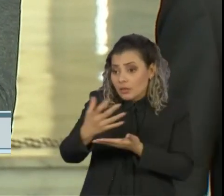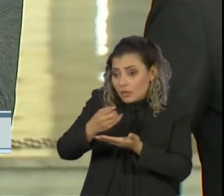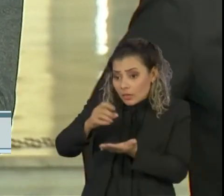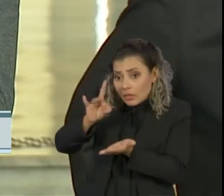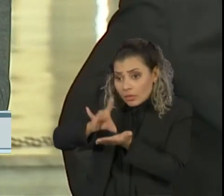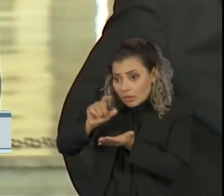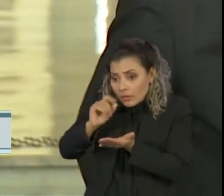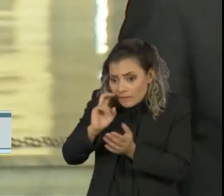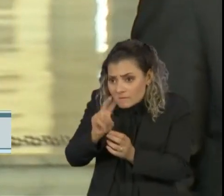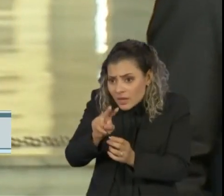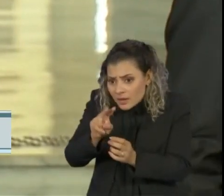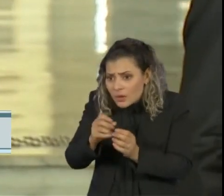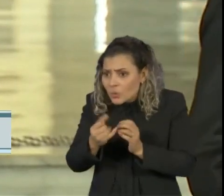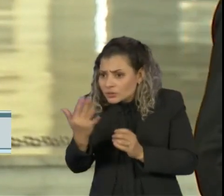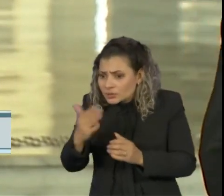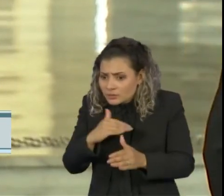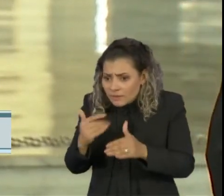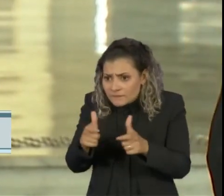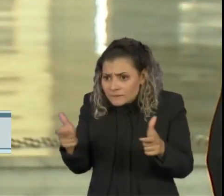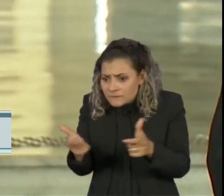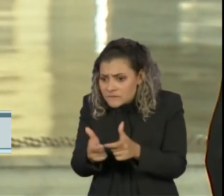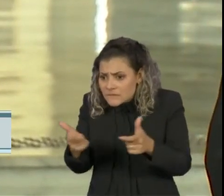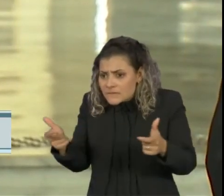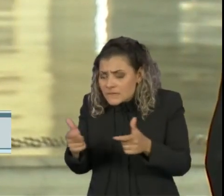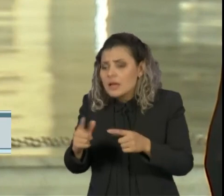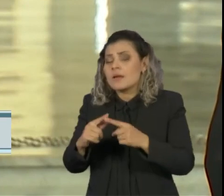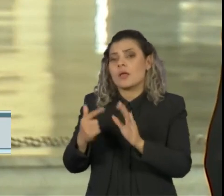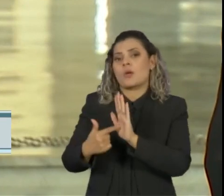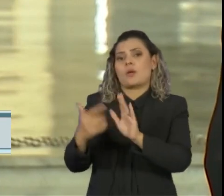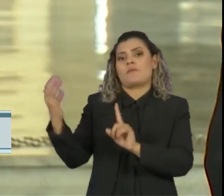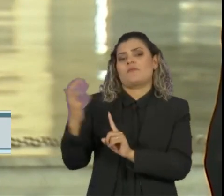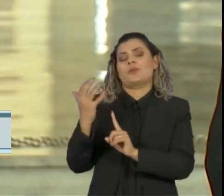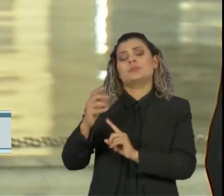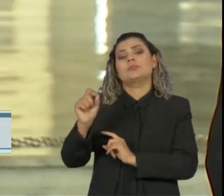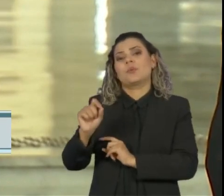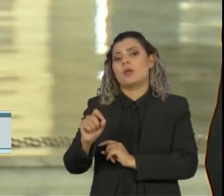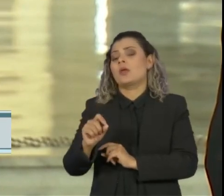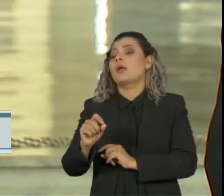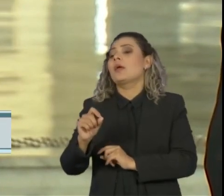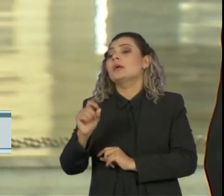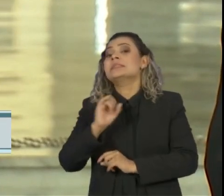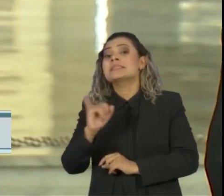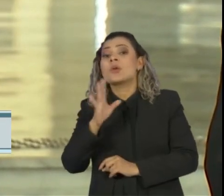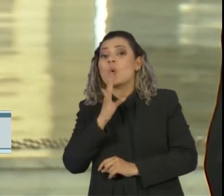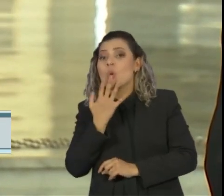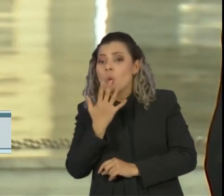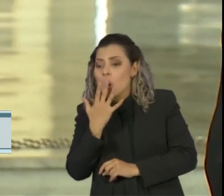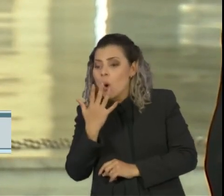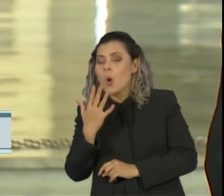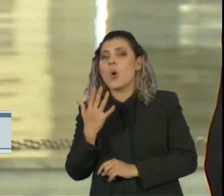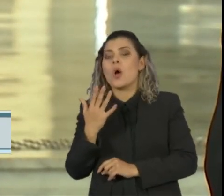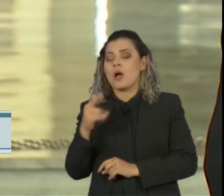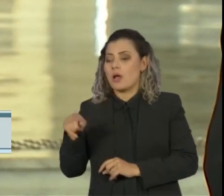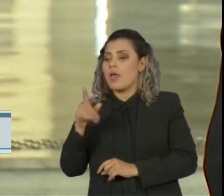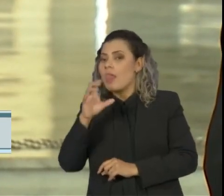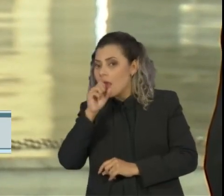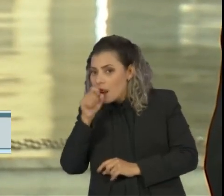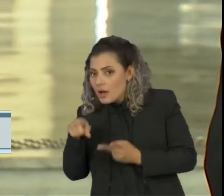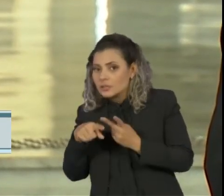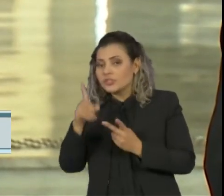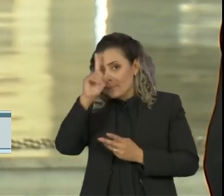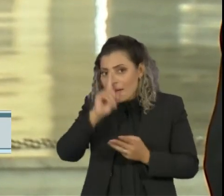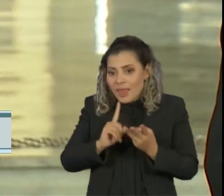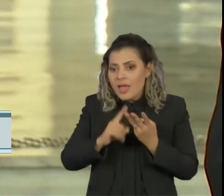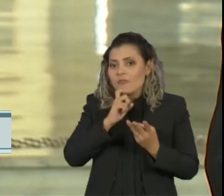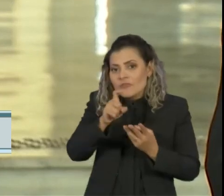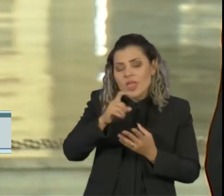verde, amarelo, vermelho, a situação das cidades. Mas como